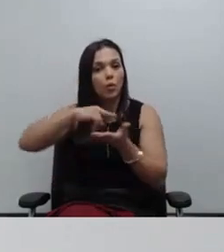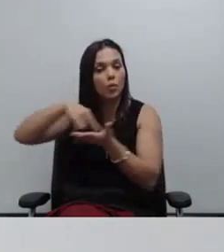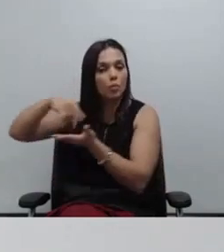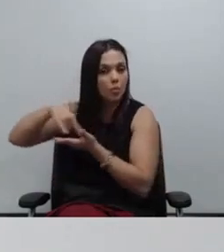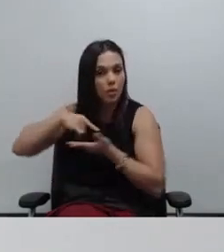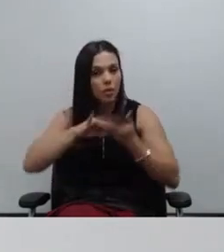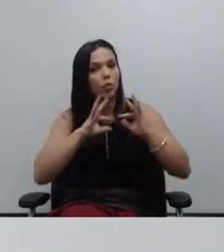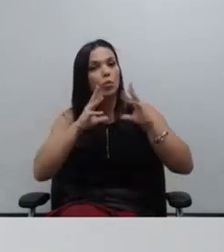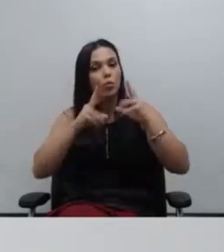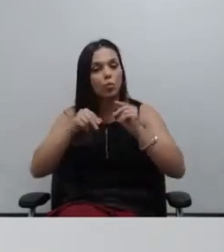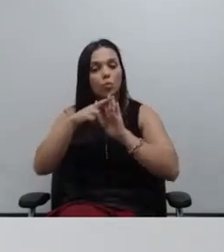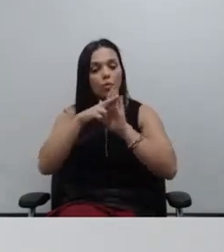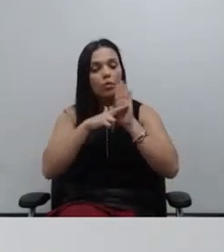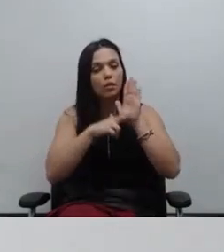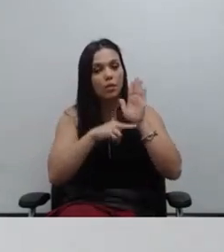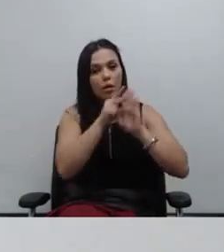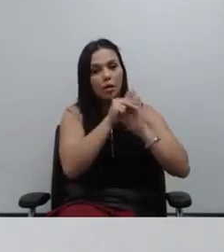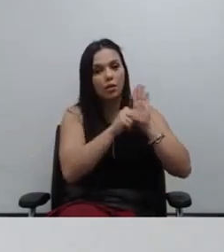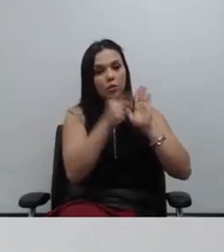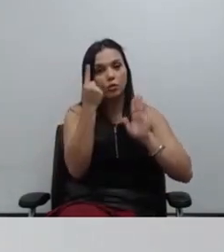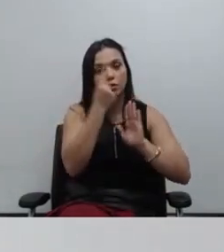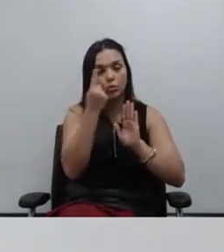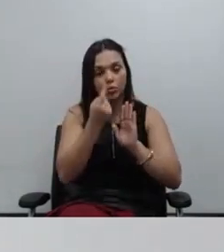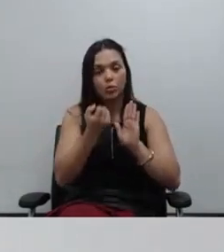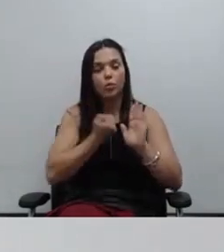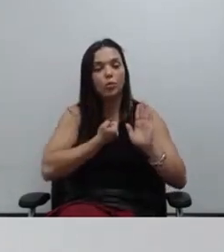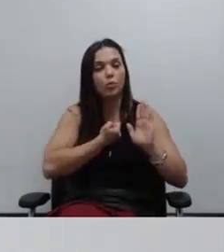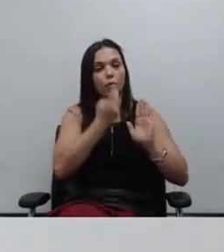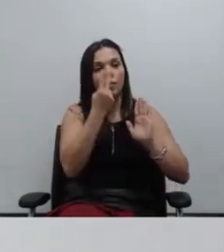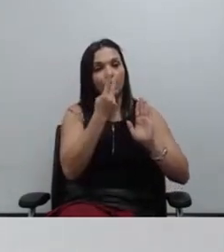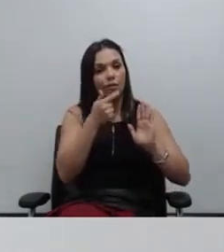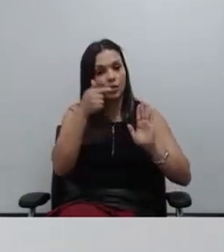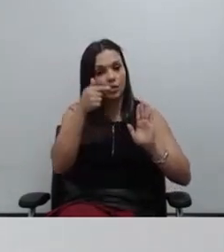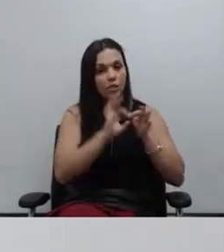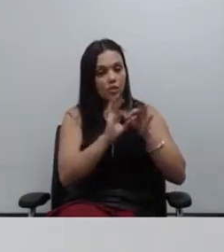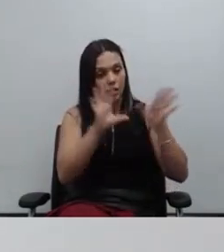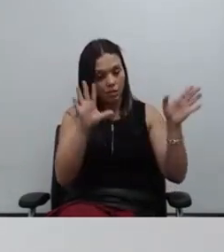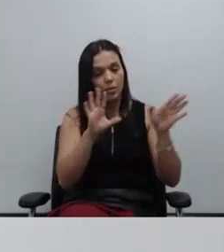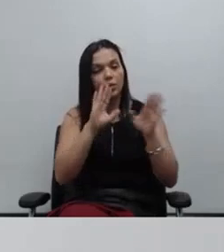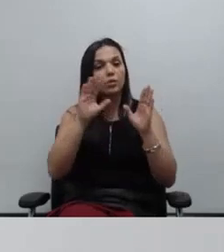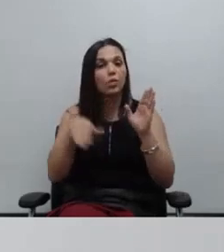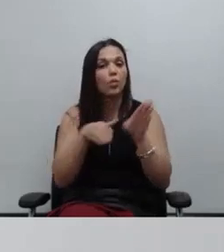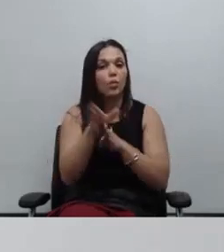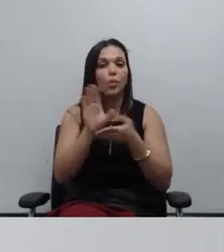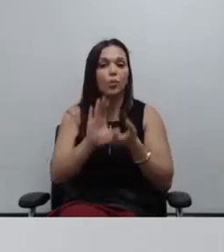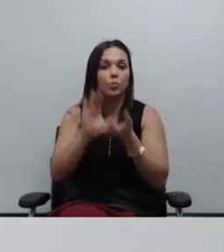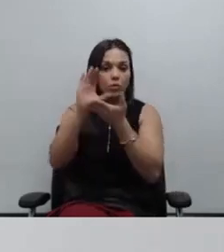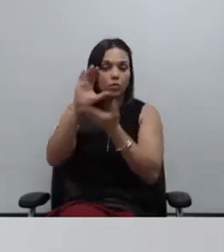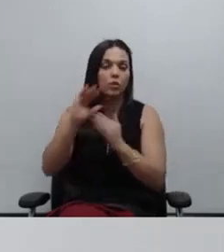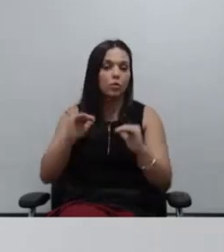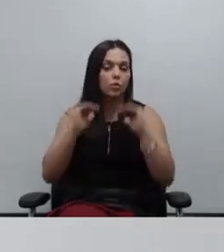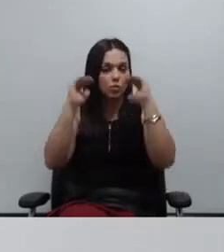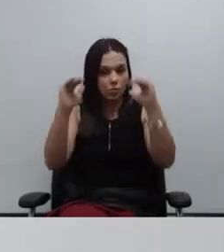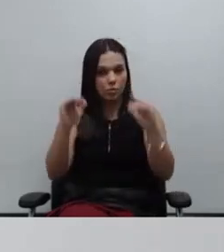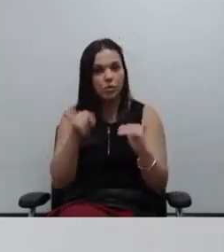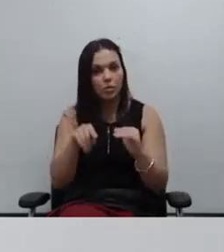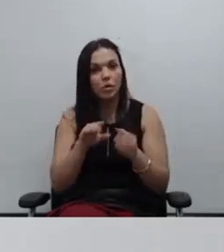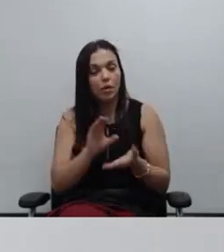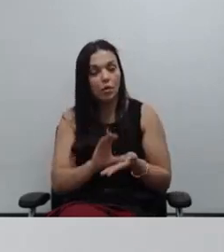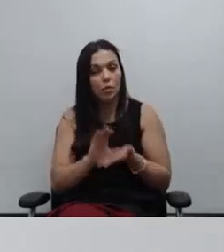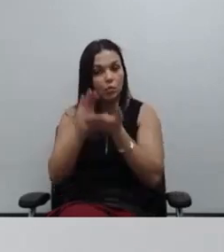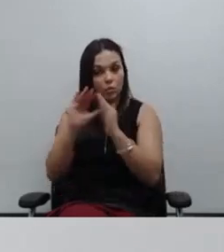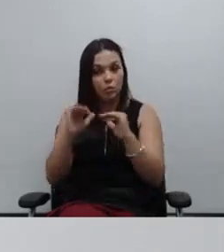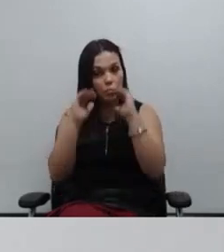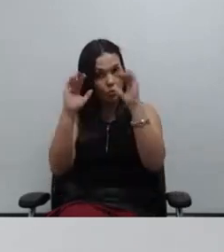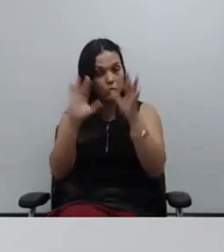requisitos exigidos pelo artigo 1º da deliberação número 27 do Conselho Superior. Quanto ao prazo mencionado no parágrafo 1º do artigo 1º da deliberação número